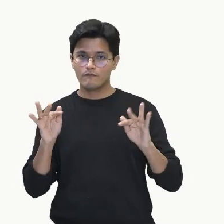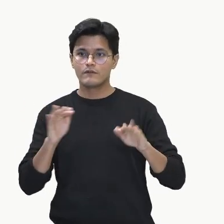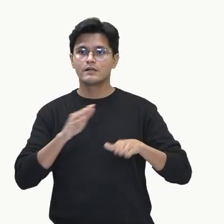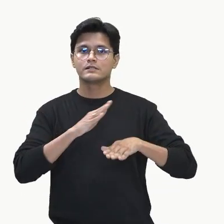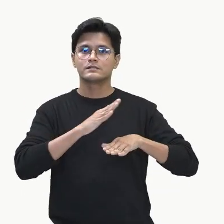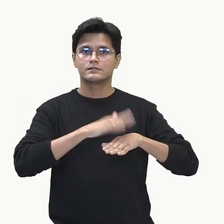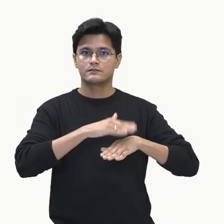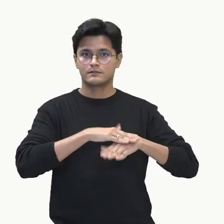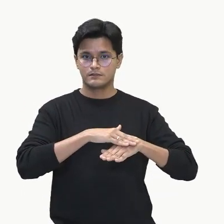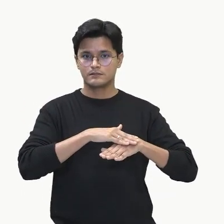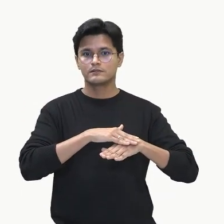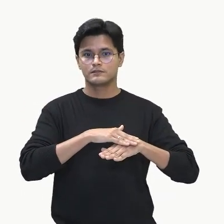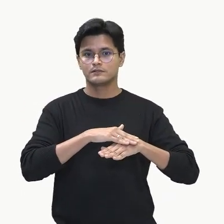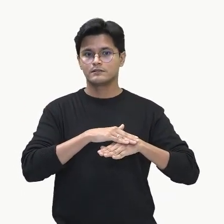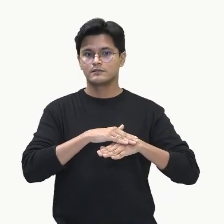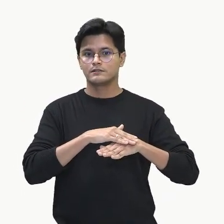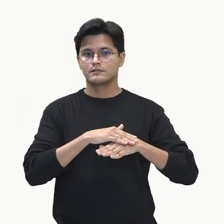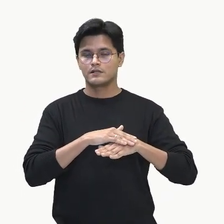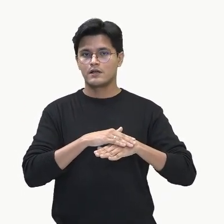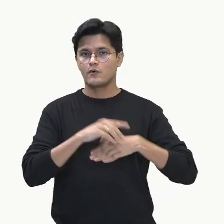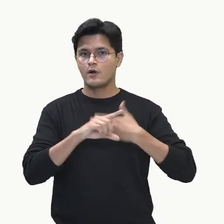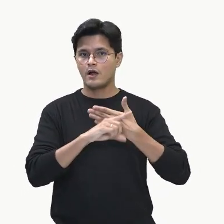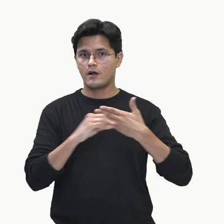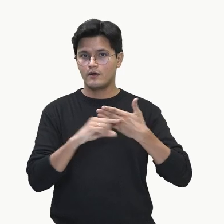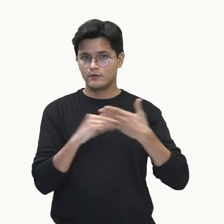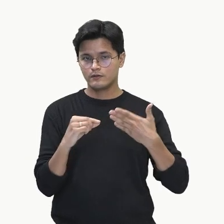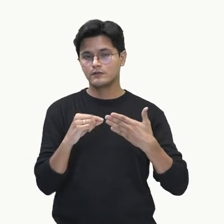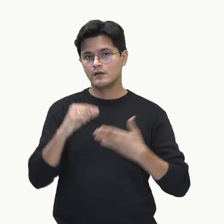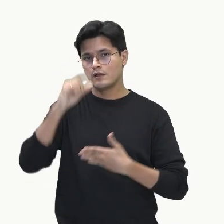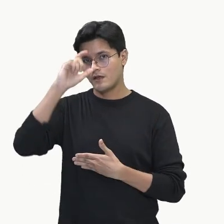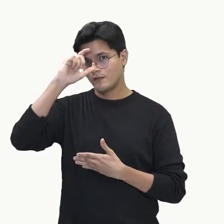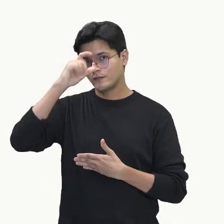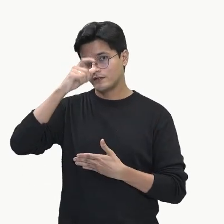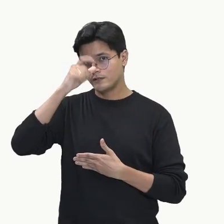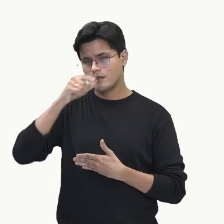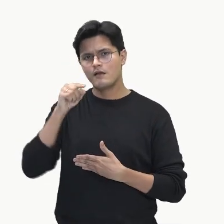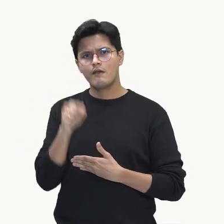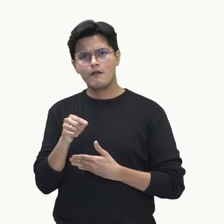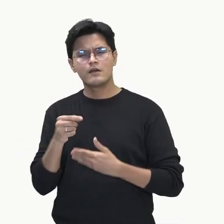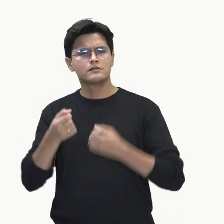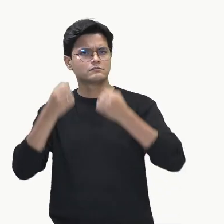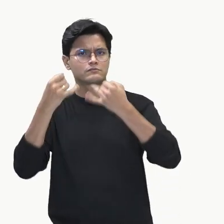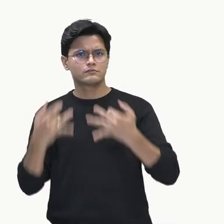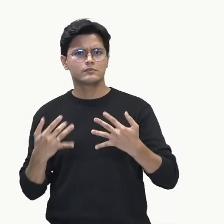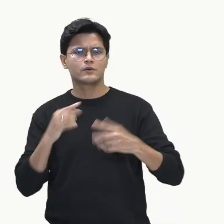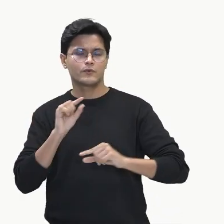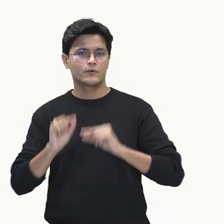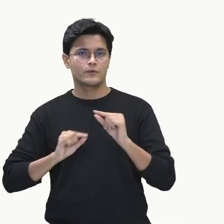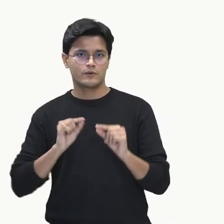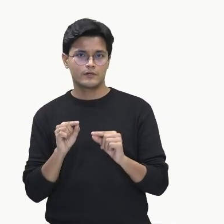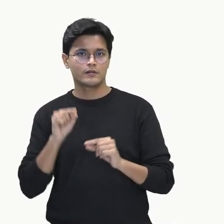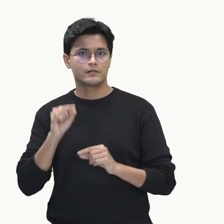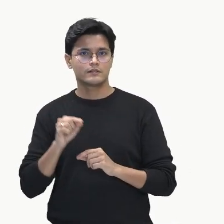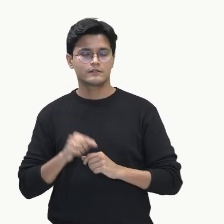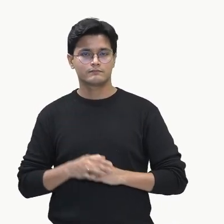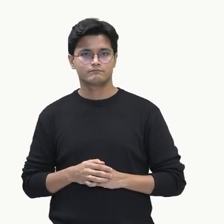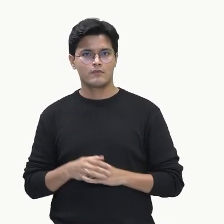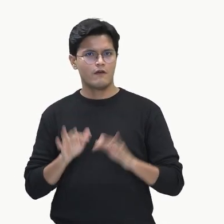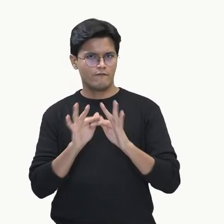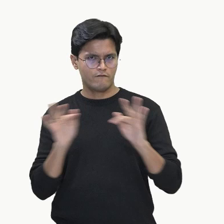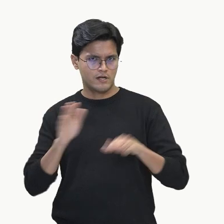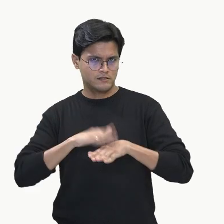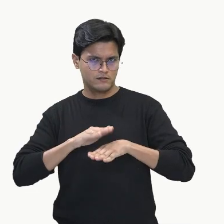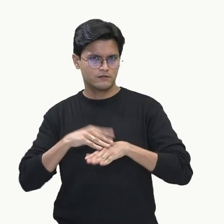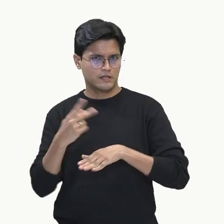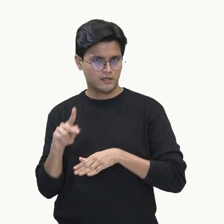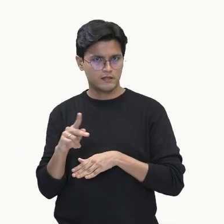grande expoente desse racionalismo, que é René Descartes, né? Que ele vai dizer para nós assim, olha, é palavras dele, tá? Por isso que